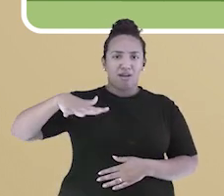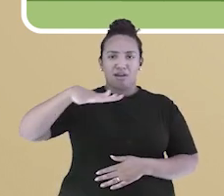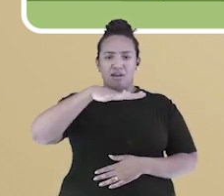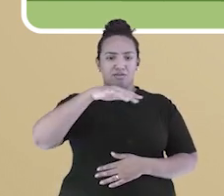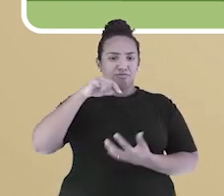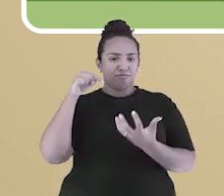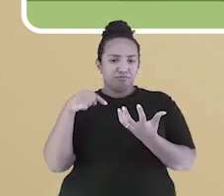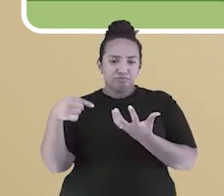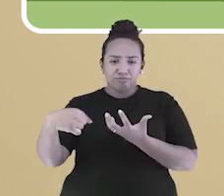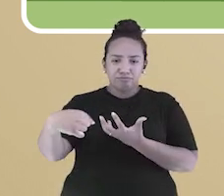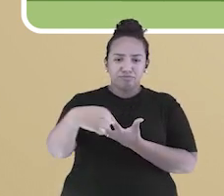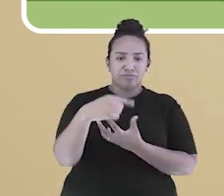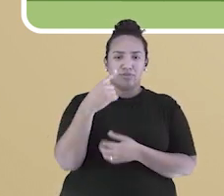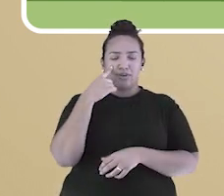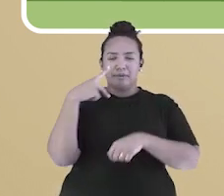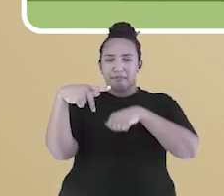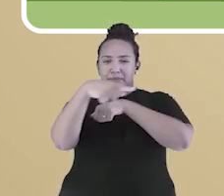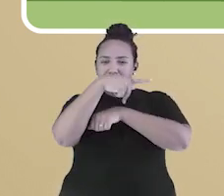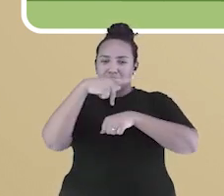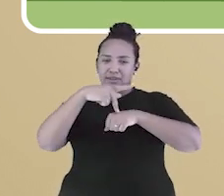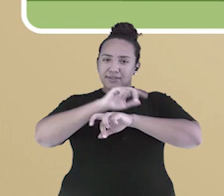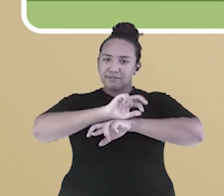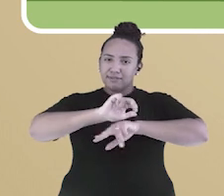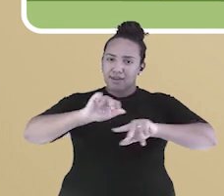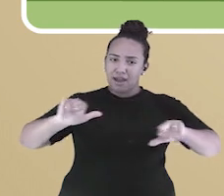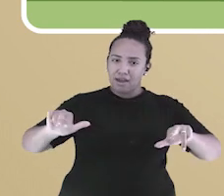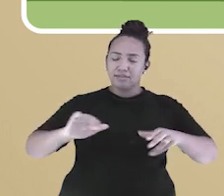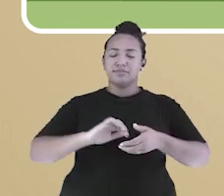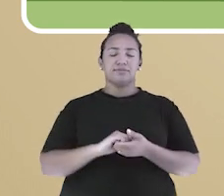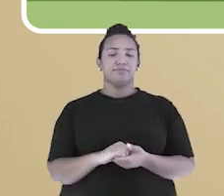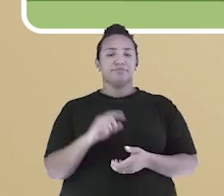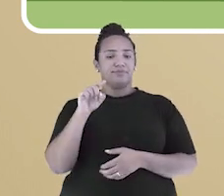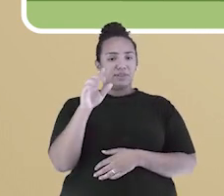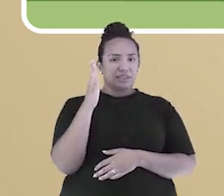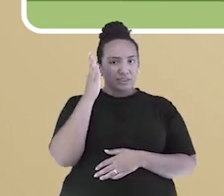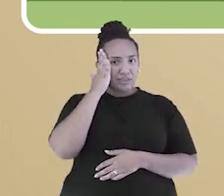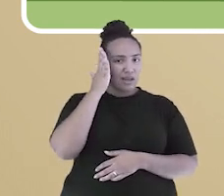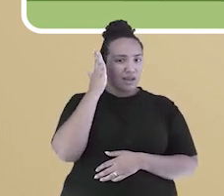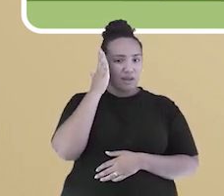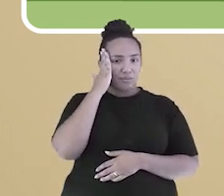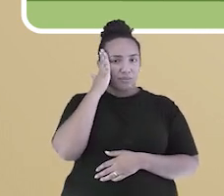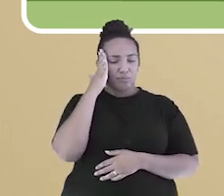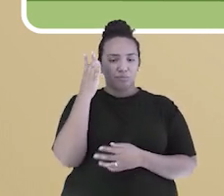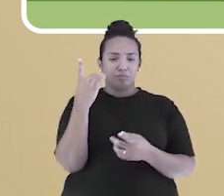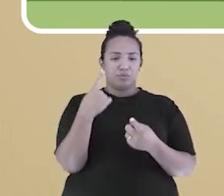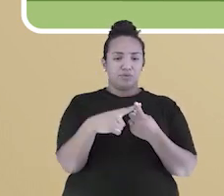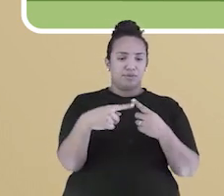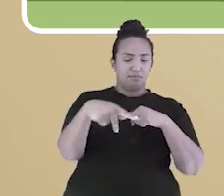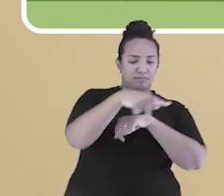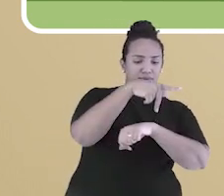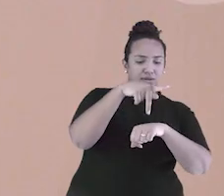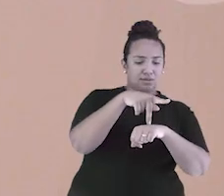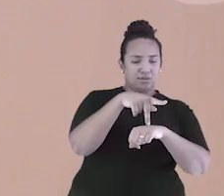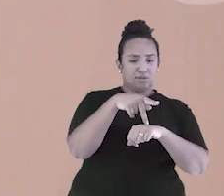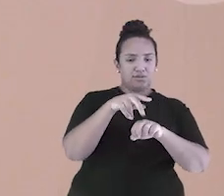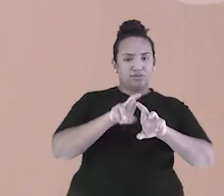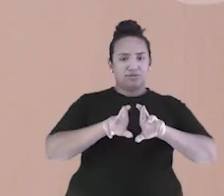são divididos em diferentes países? E você sabe o que diferencia e separa um país do